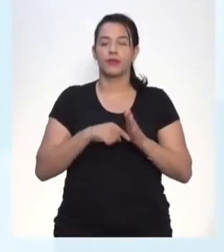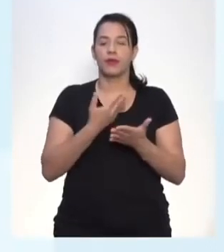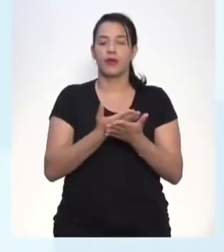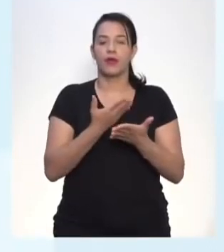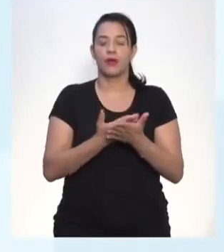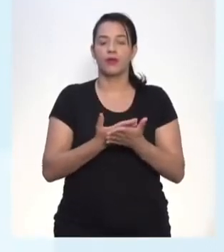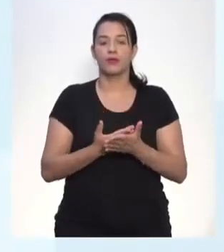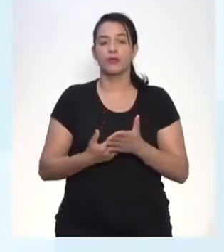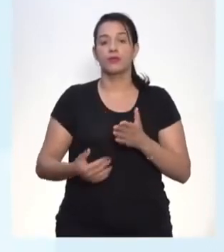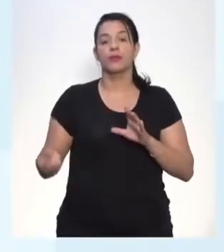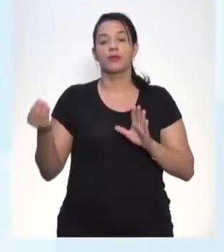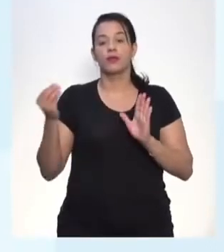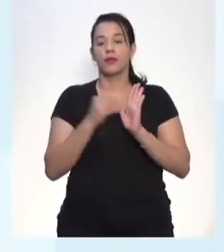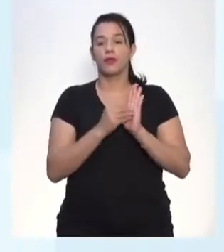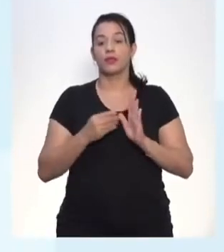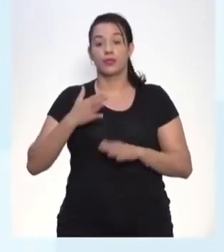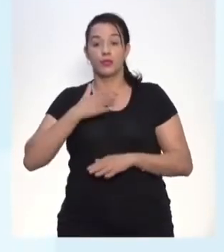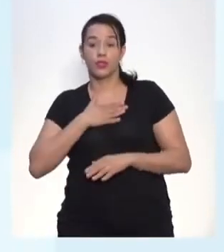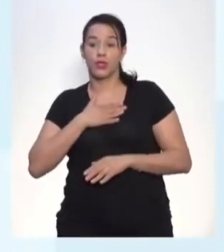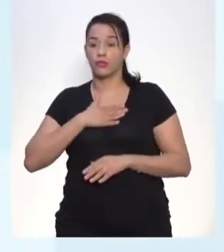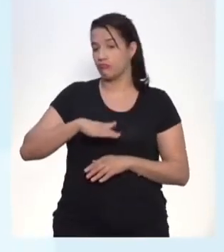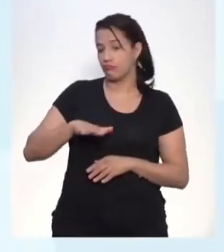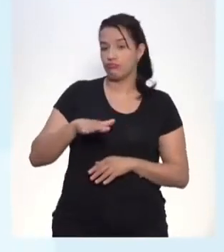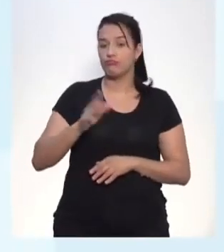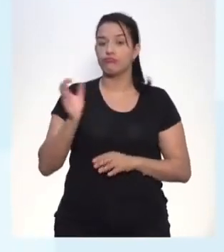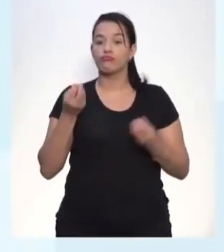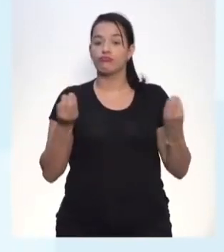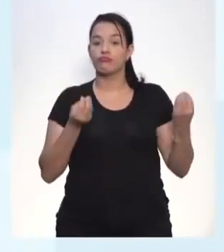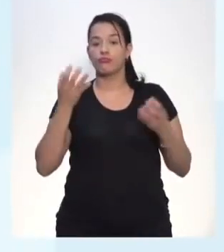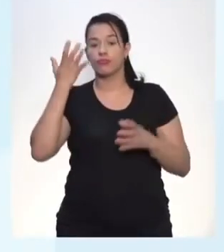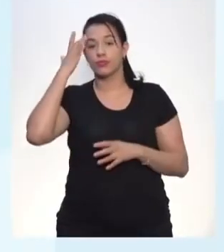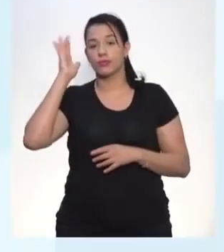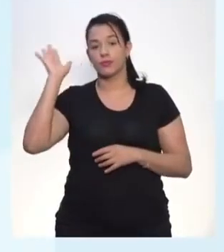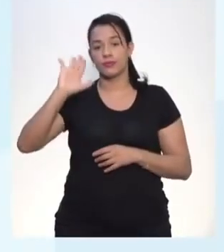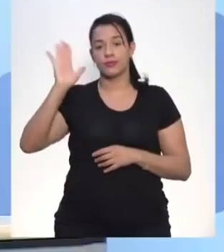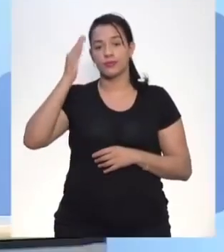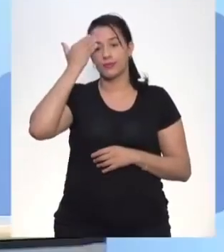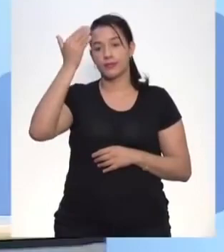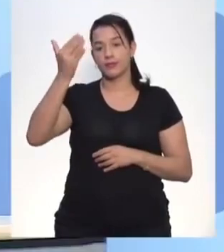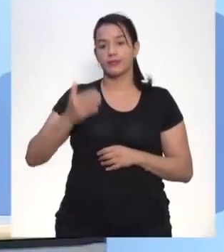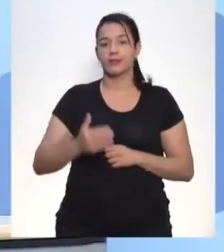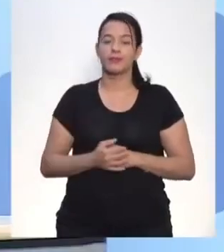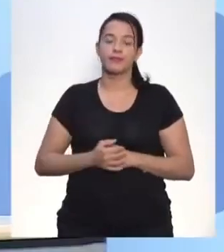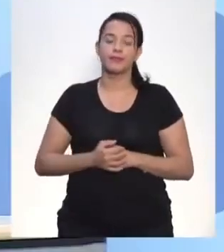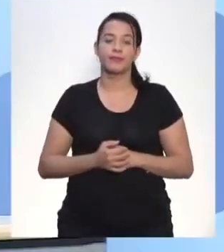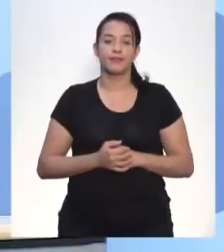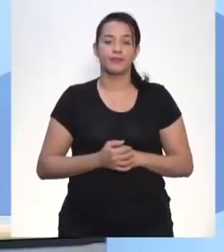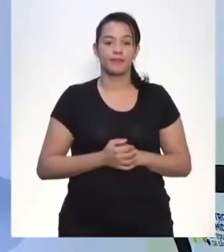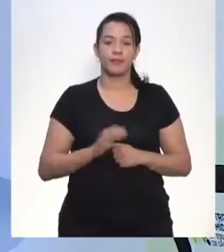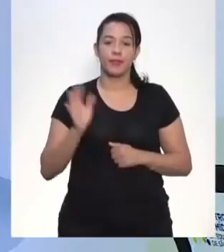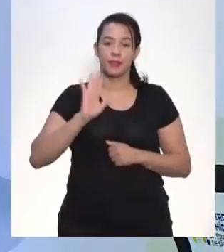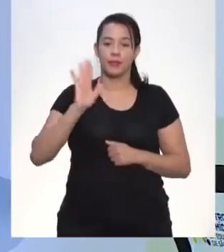aula, coloquem lá se vocês gostaram ou não, o que vocês acharam. Obrigado, Tony. Obrigado. Valeu, Jonas.